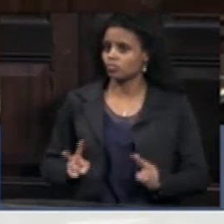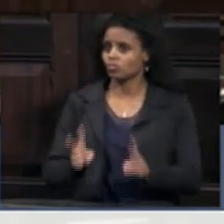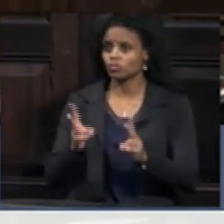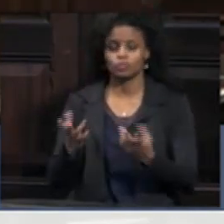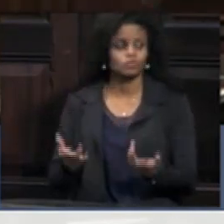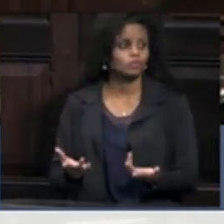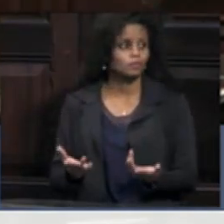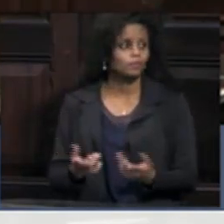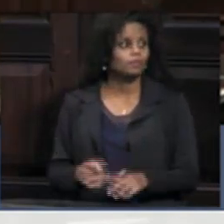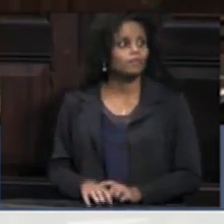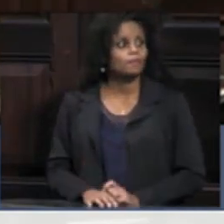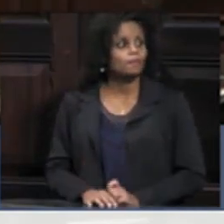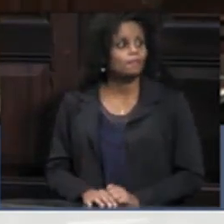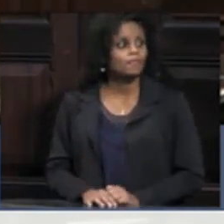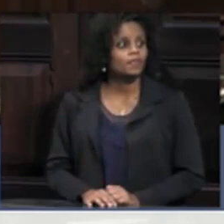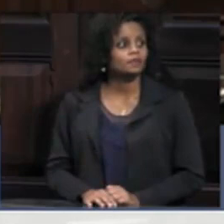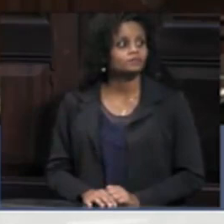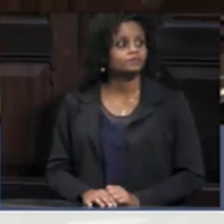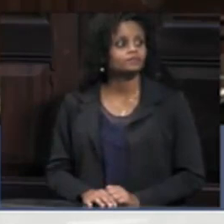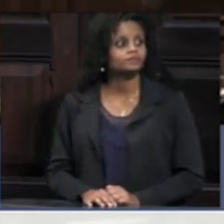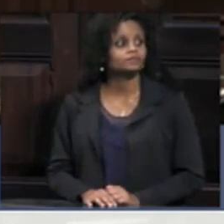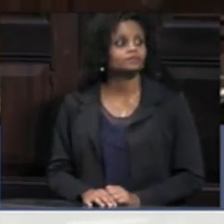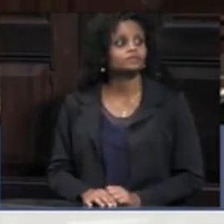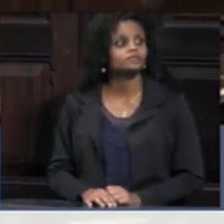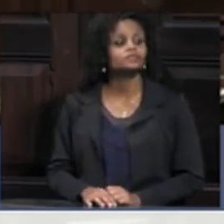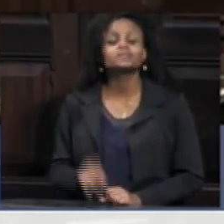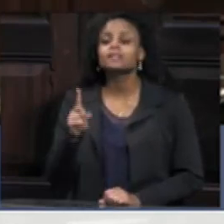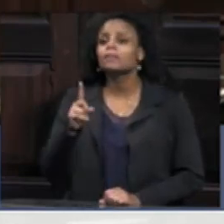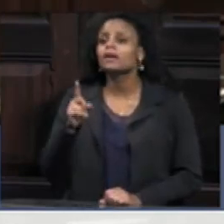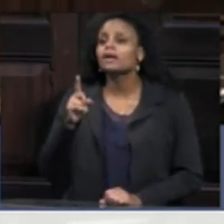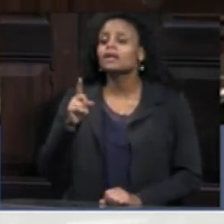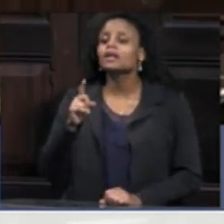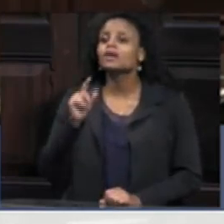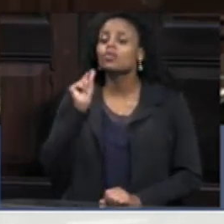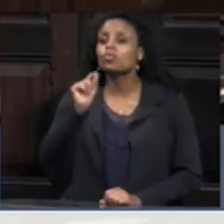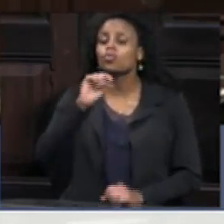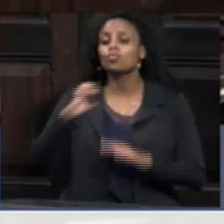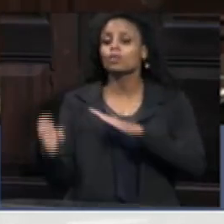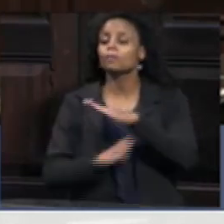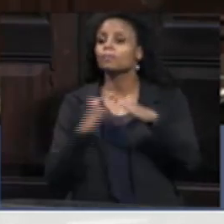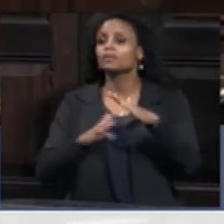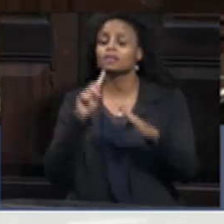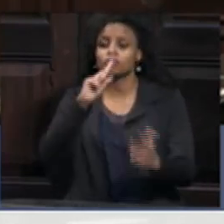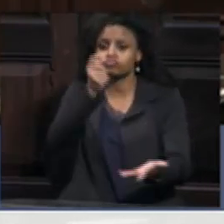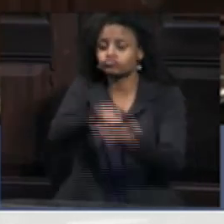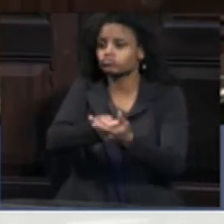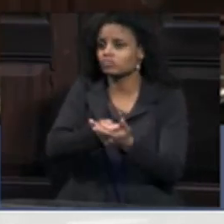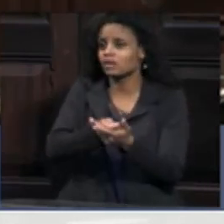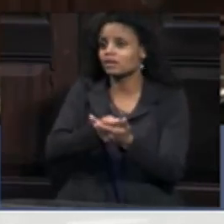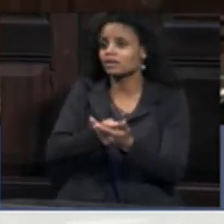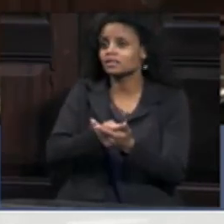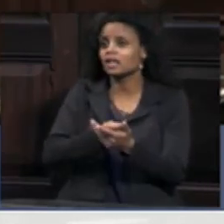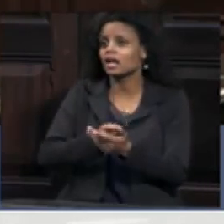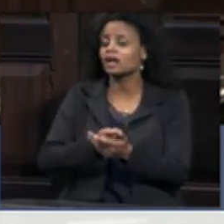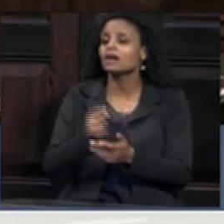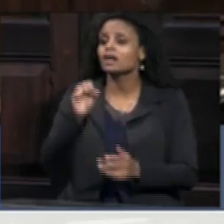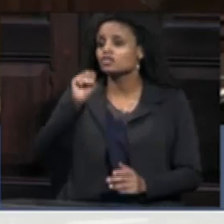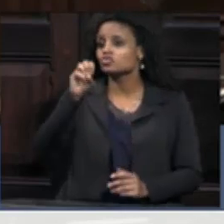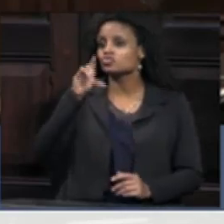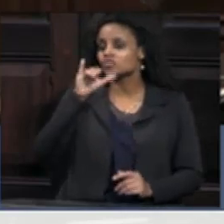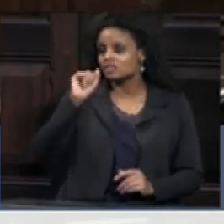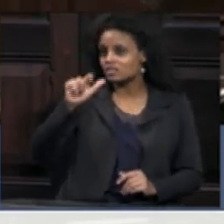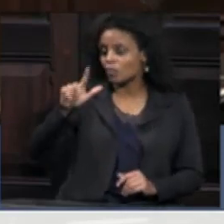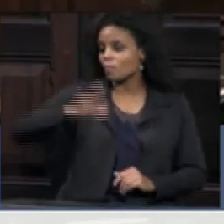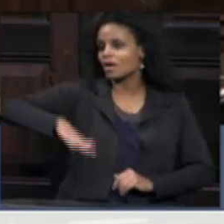inclusive uma empresa que tenha tarifa social de manter e garantir água àqueles que